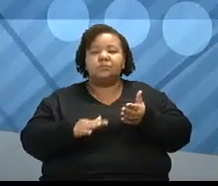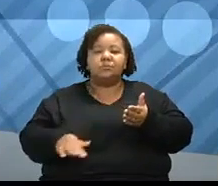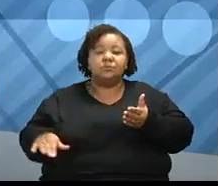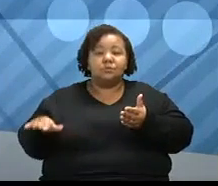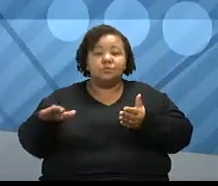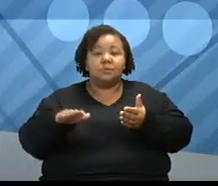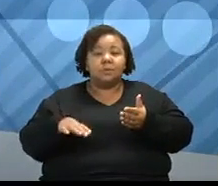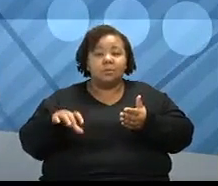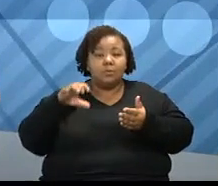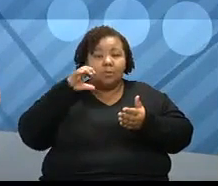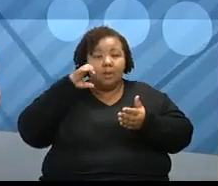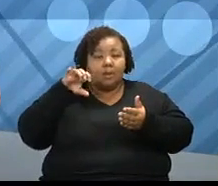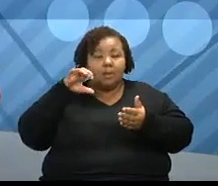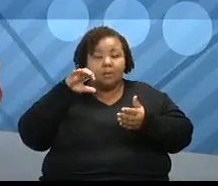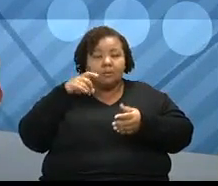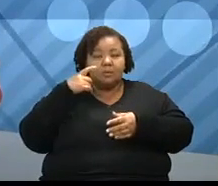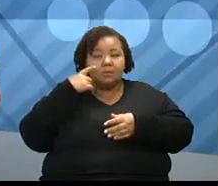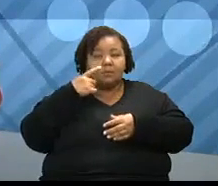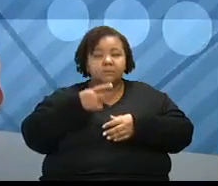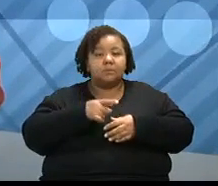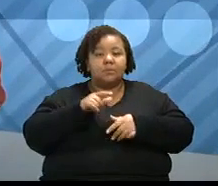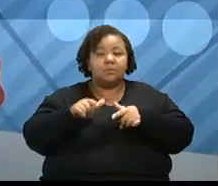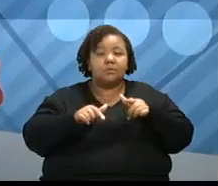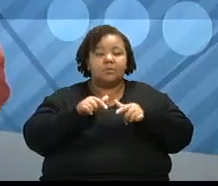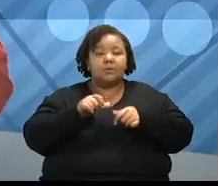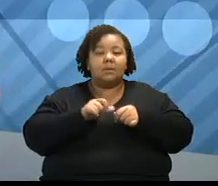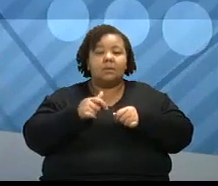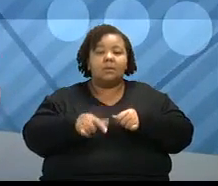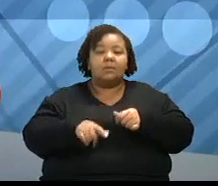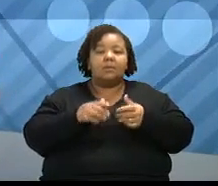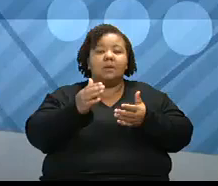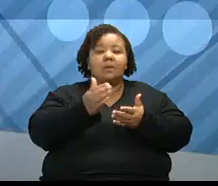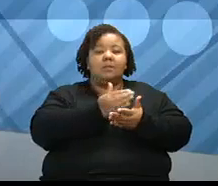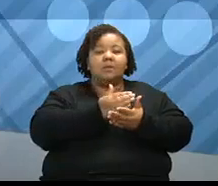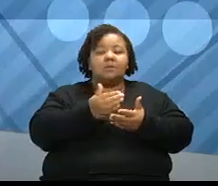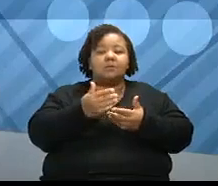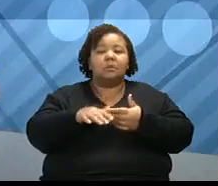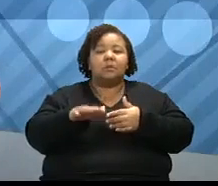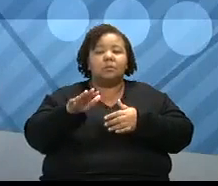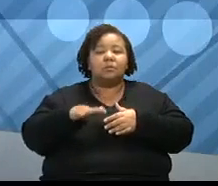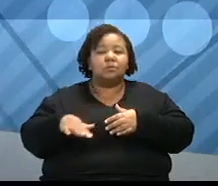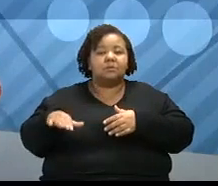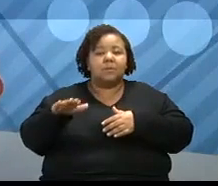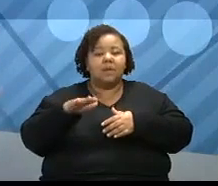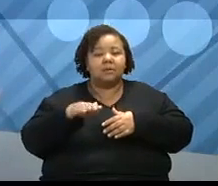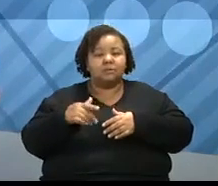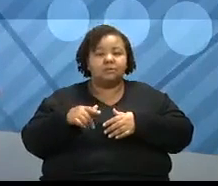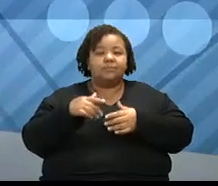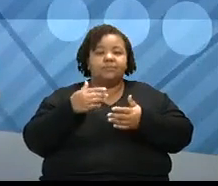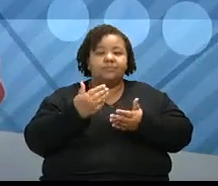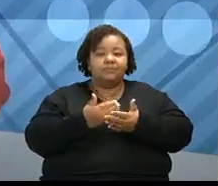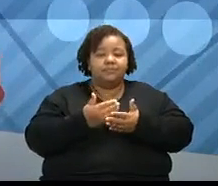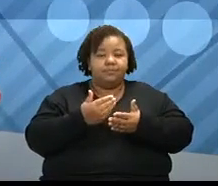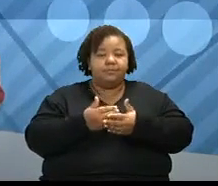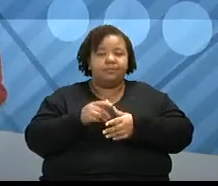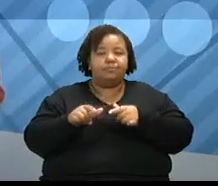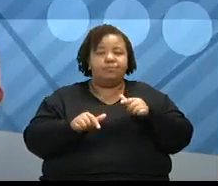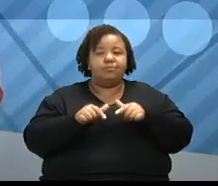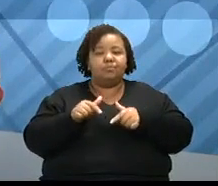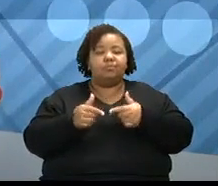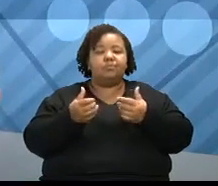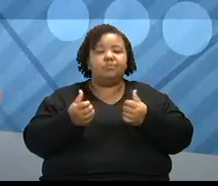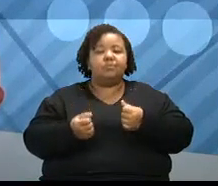avaliar o trabalho realizado para deslocamento de partículas no espaço. E nesse estudo do trabalho também